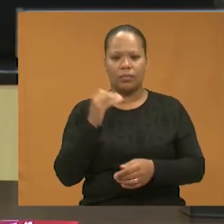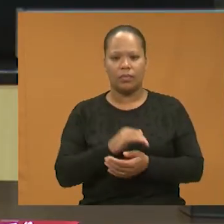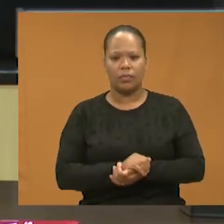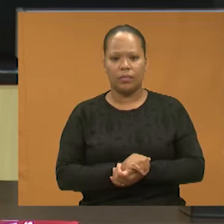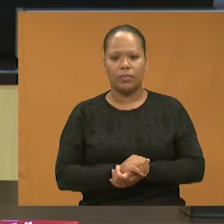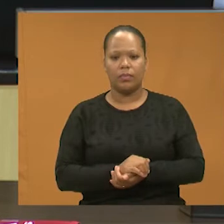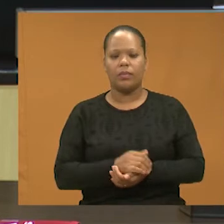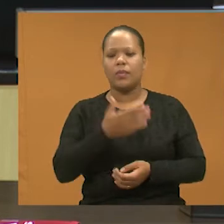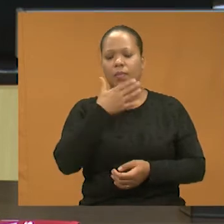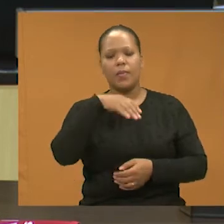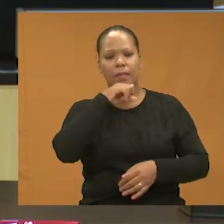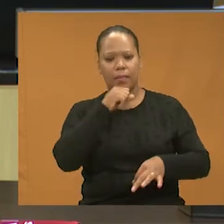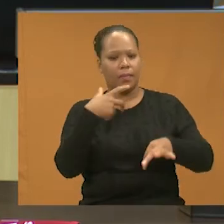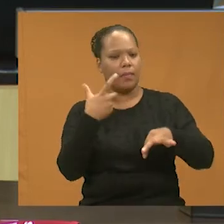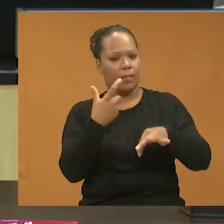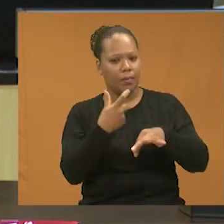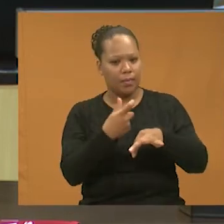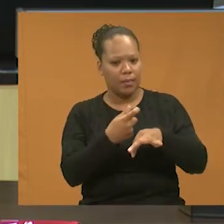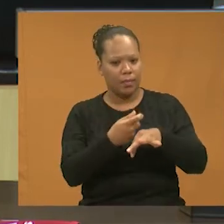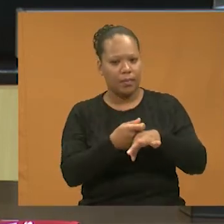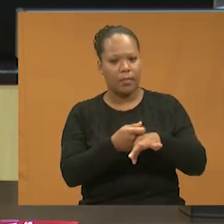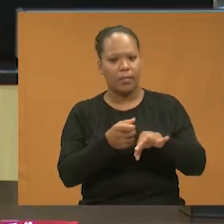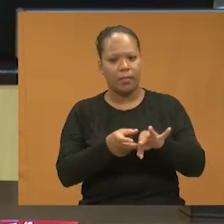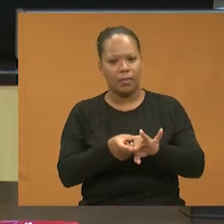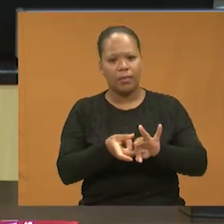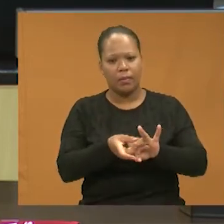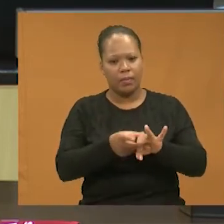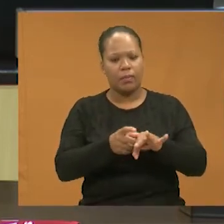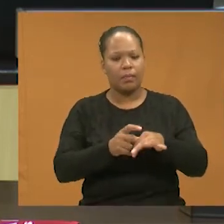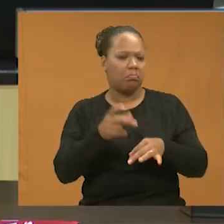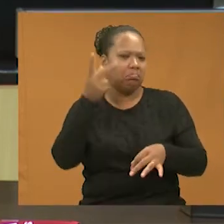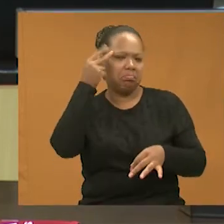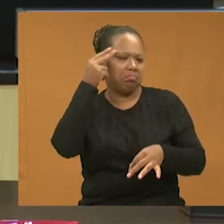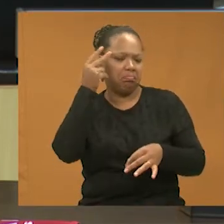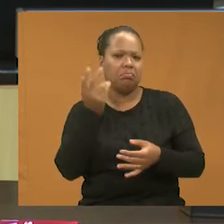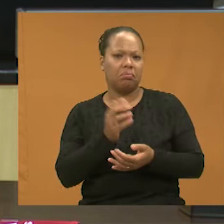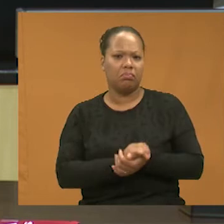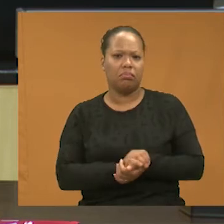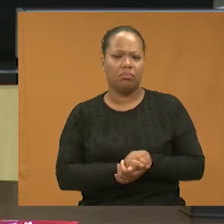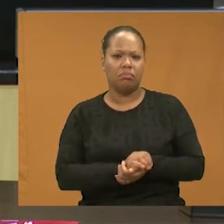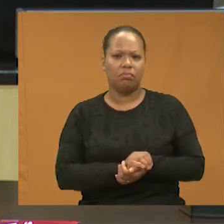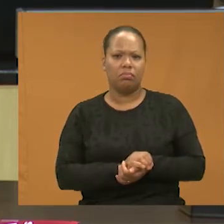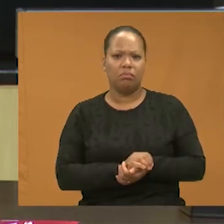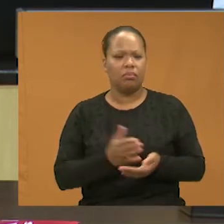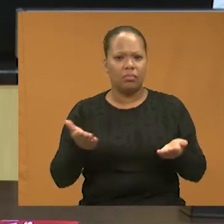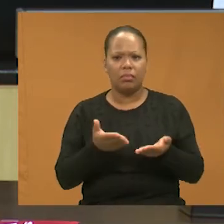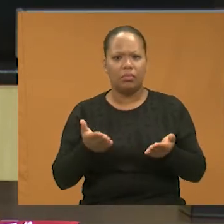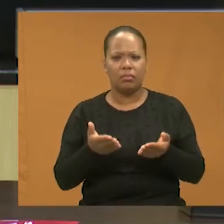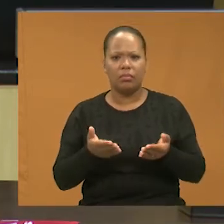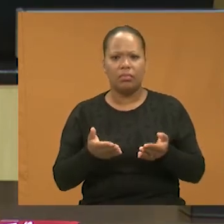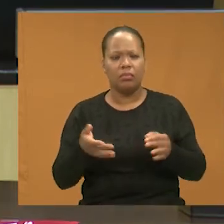foi sedado, foi feito no hospital. Então, eu estou achando incrível, né, essa situação onde é feito o exame de próstata